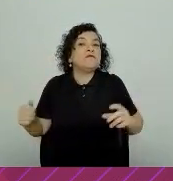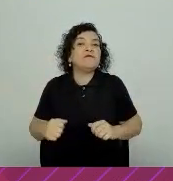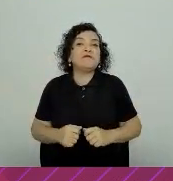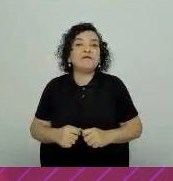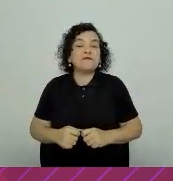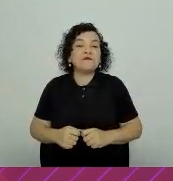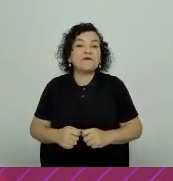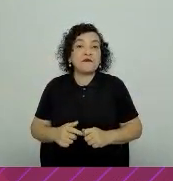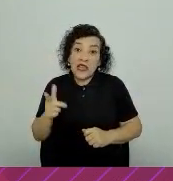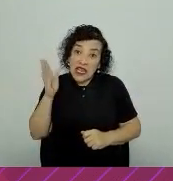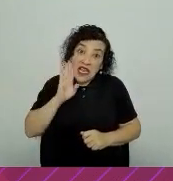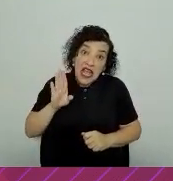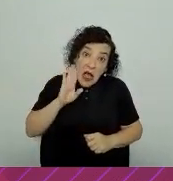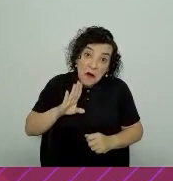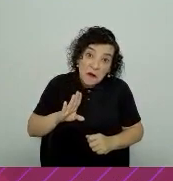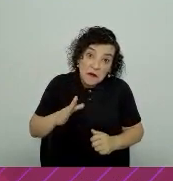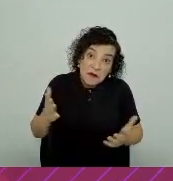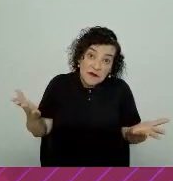legal